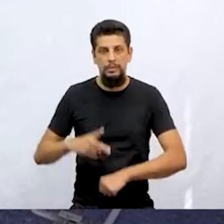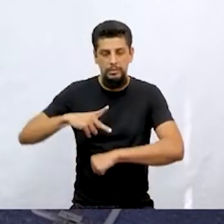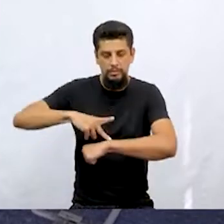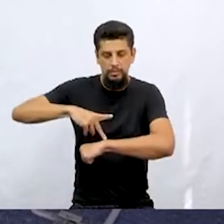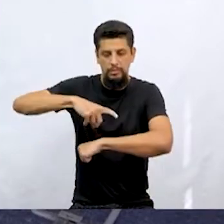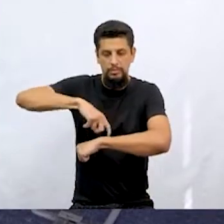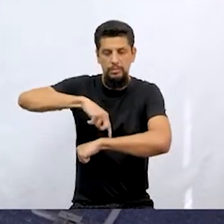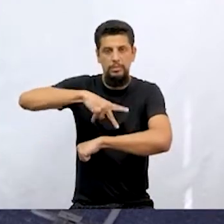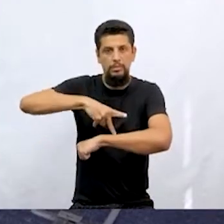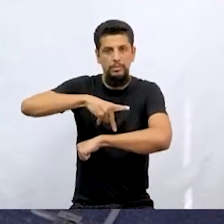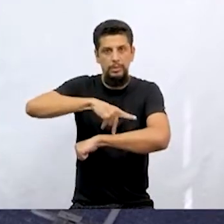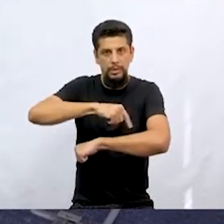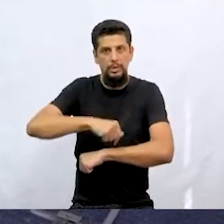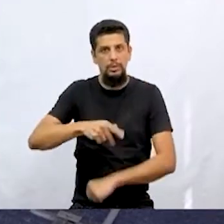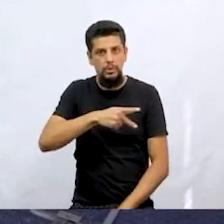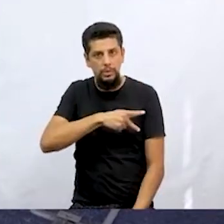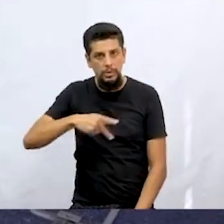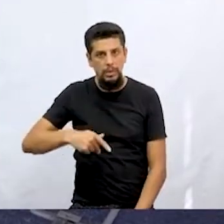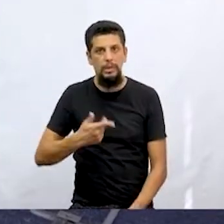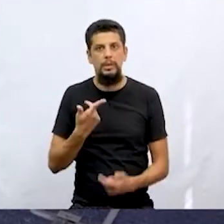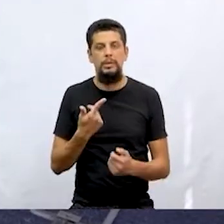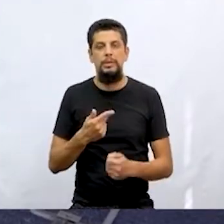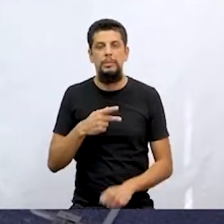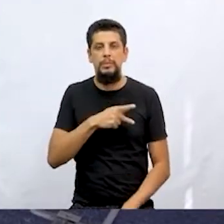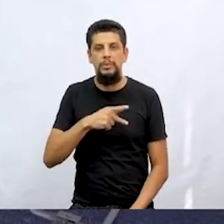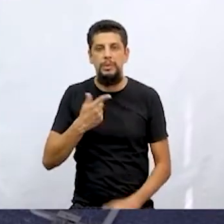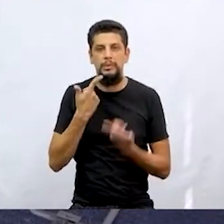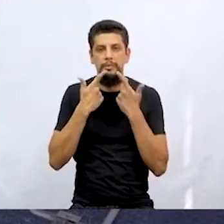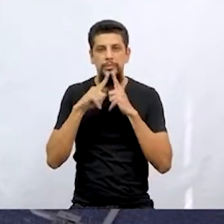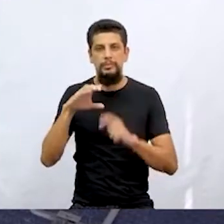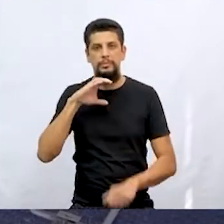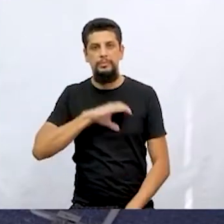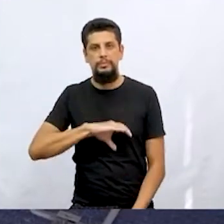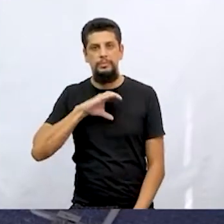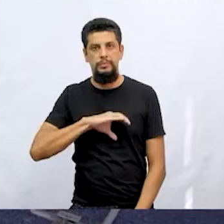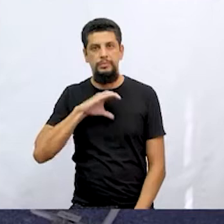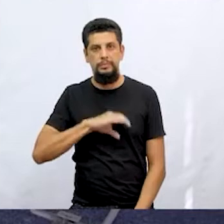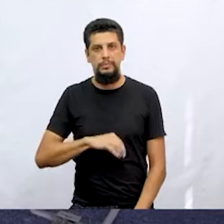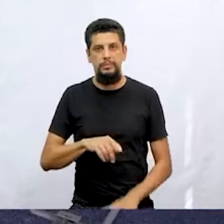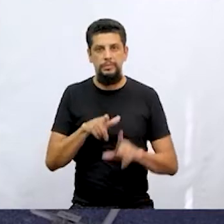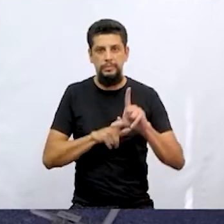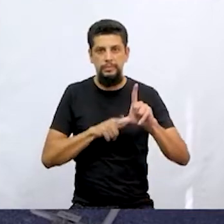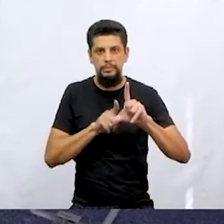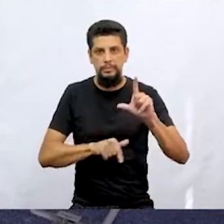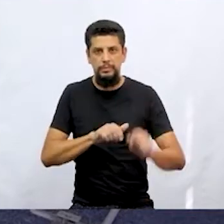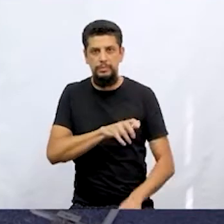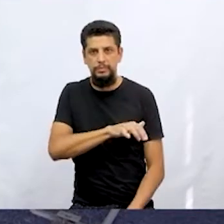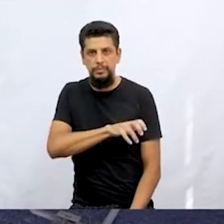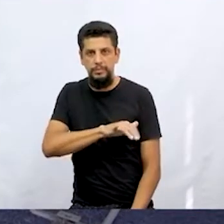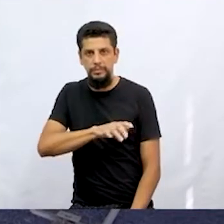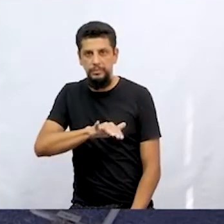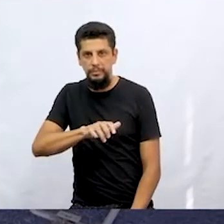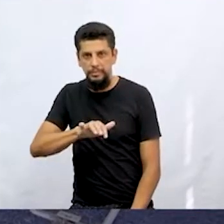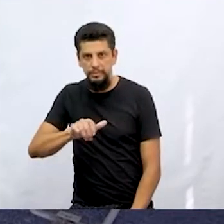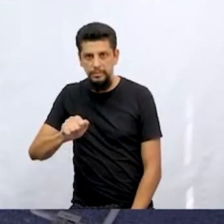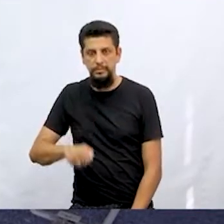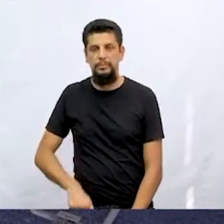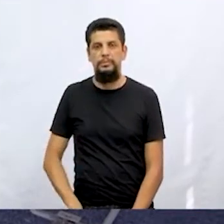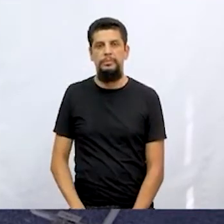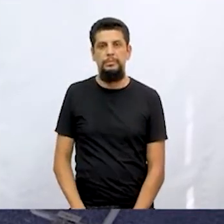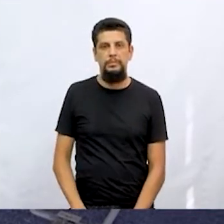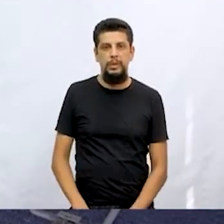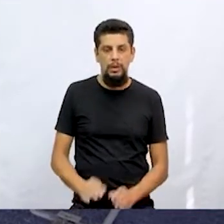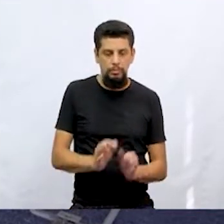nossa amarelinha, né? Como nós somos professoras de língua portuguesa, nós colocamos as letras do alfabeto, né? Que nós